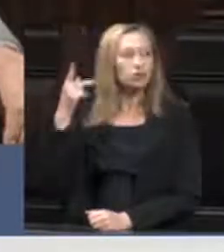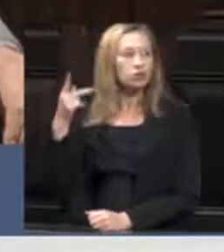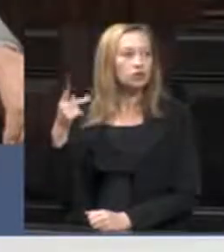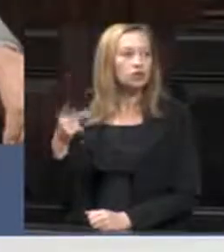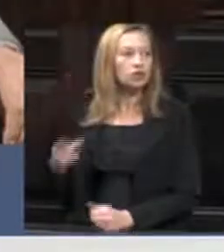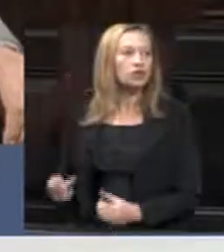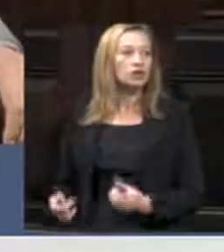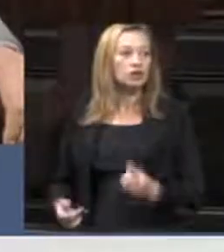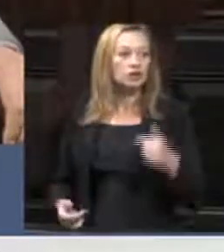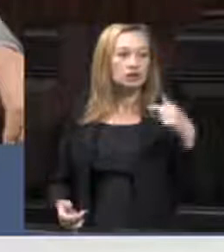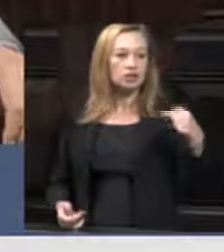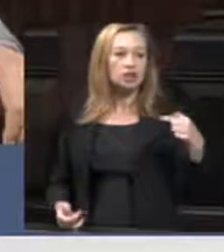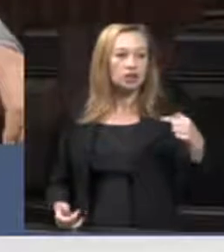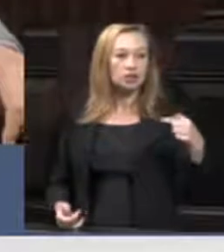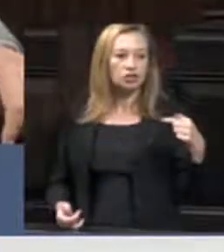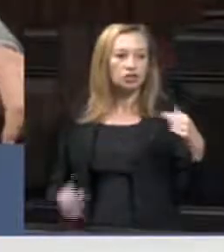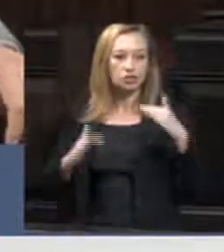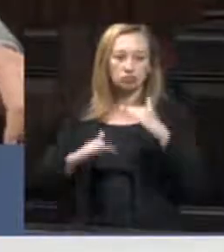suplentes,